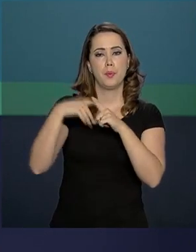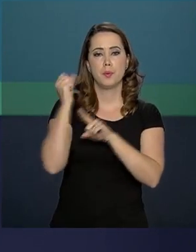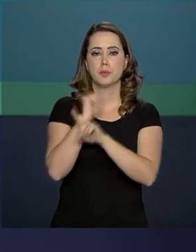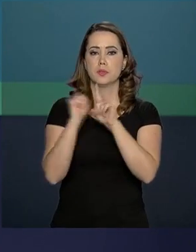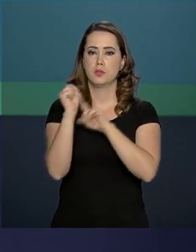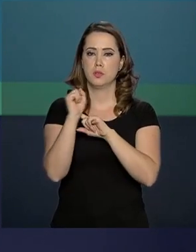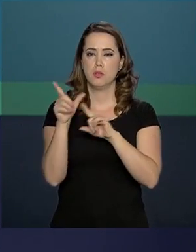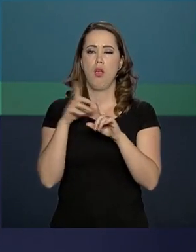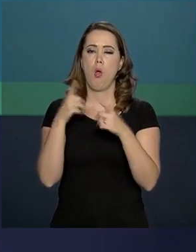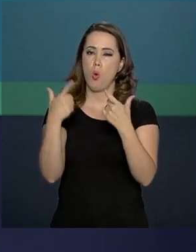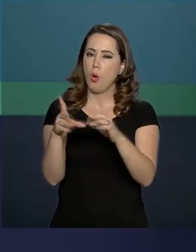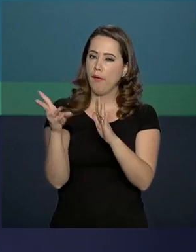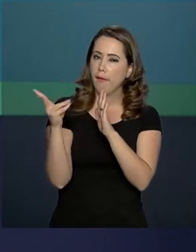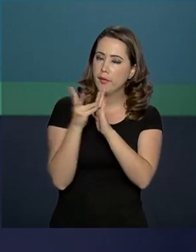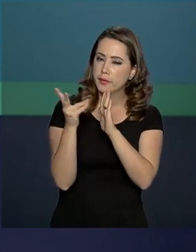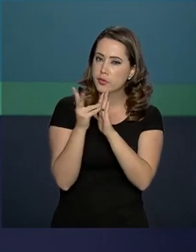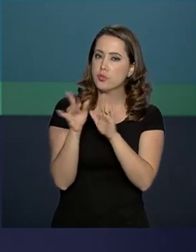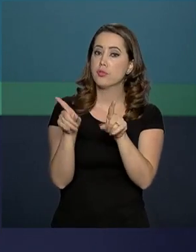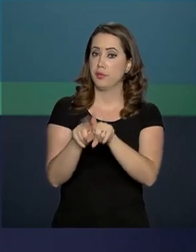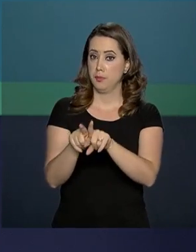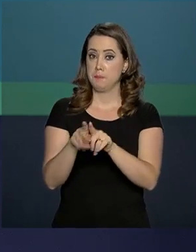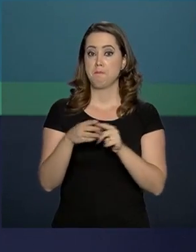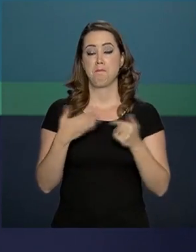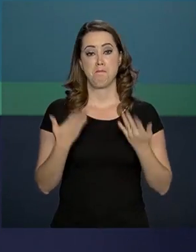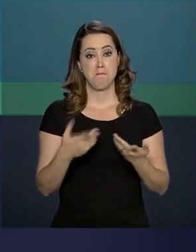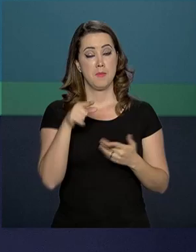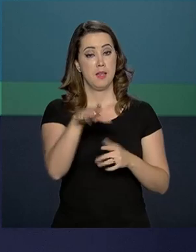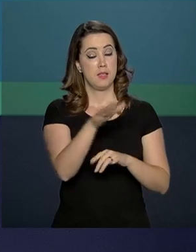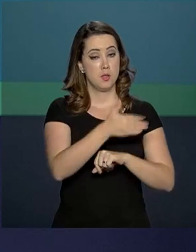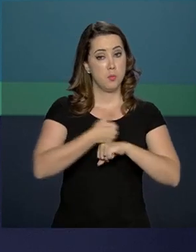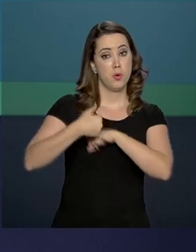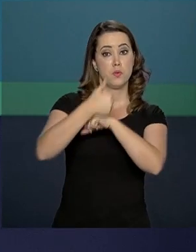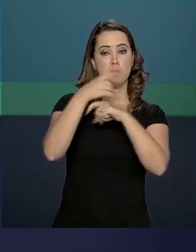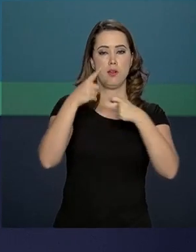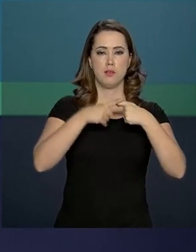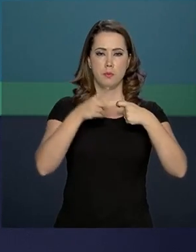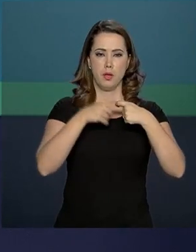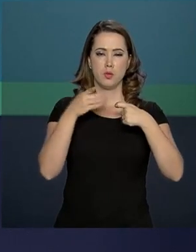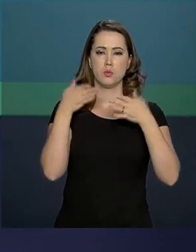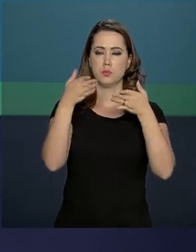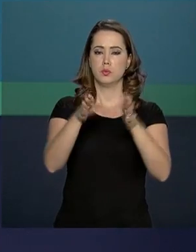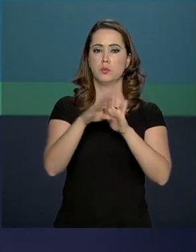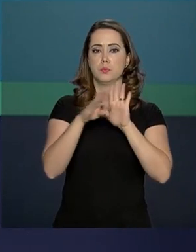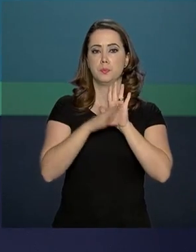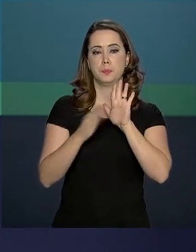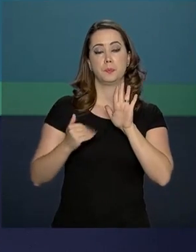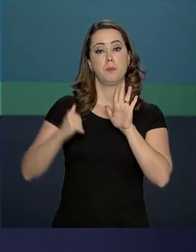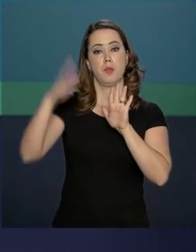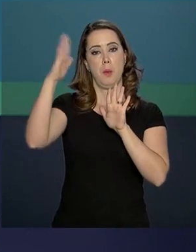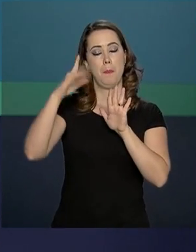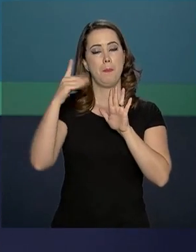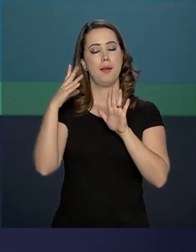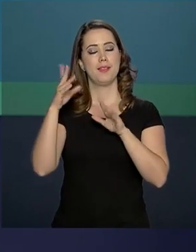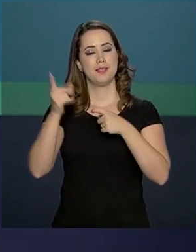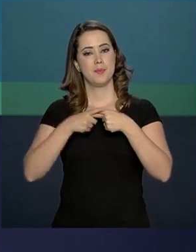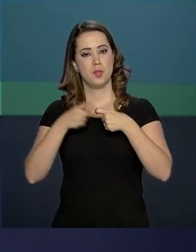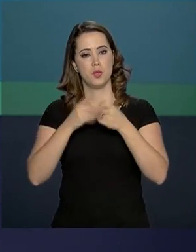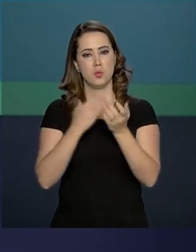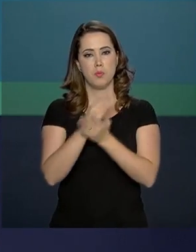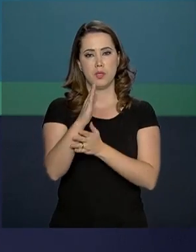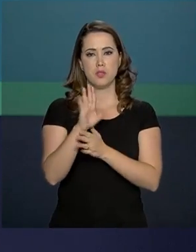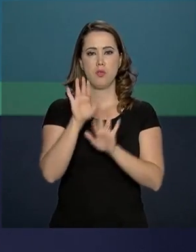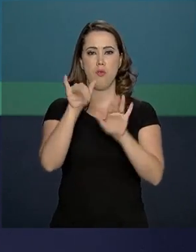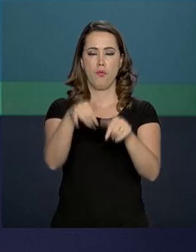social, incluindo distritos indígenas. Esses profissionais fazem parte do programa Mais Médicos e inicialmente